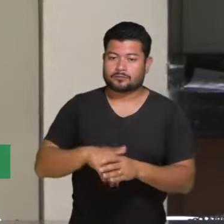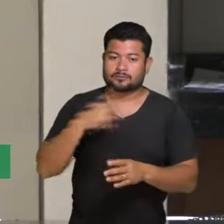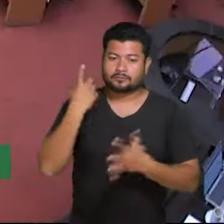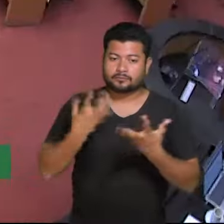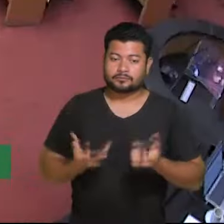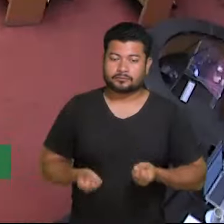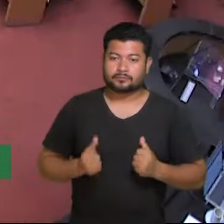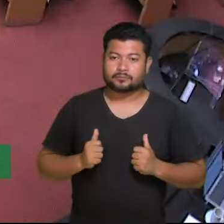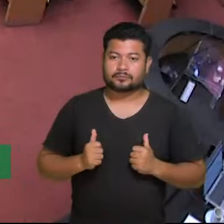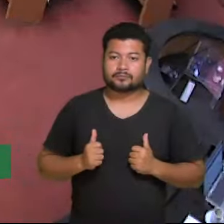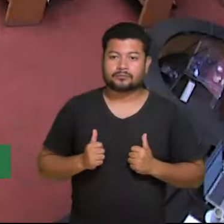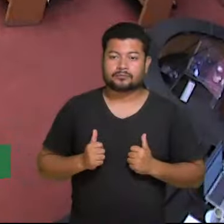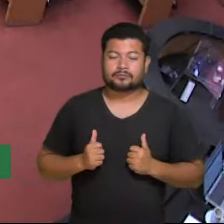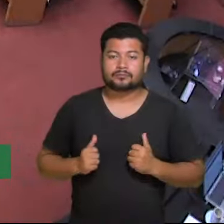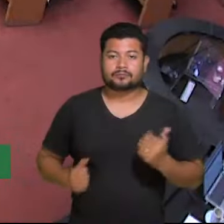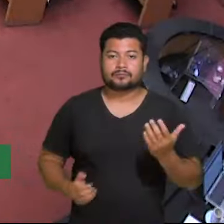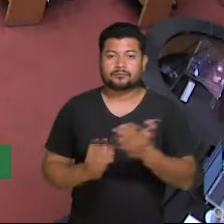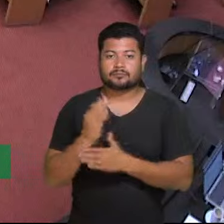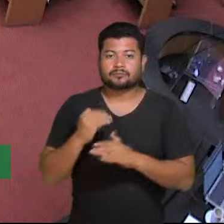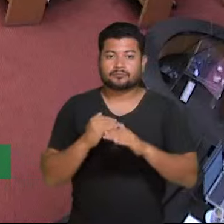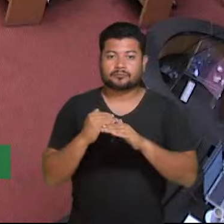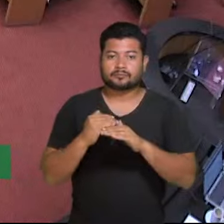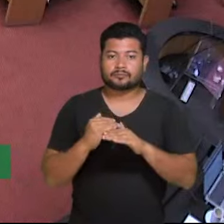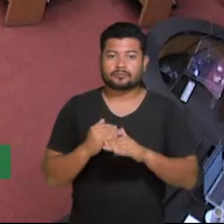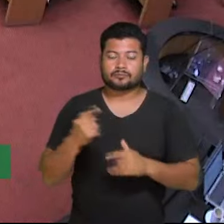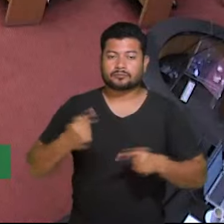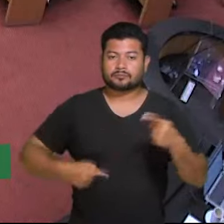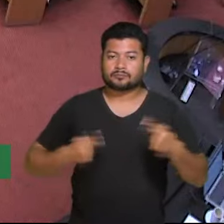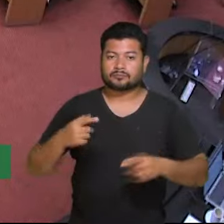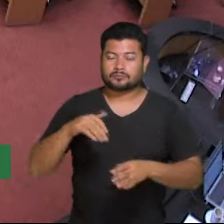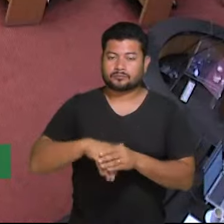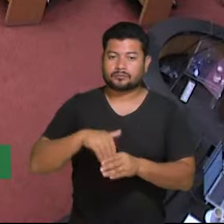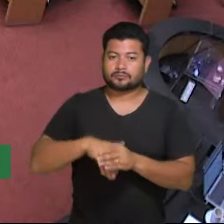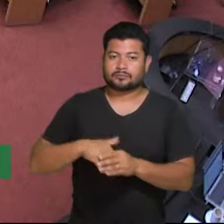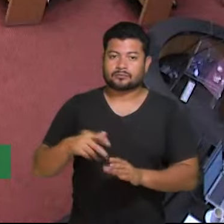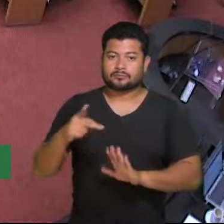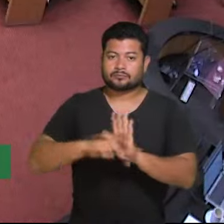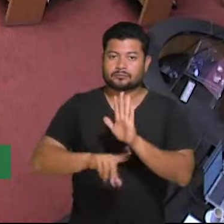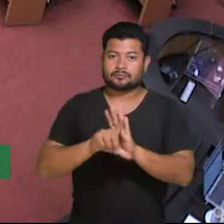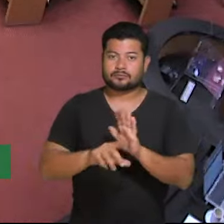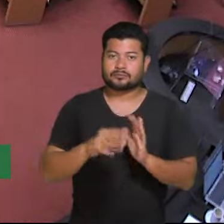encontram. Aprovado por unanimidade. Discussão e votação em turno único do projeto de lei